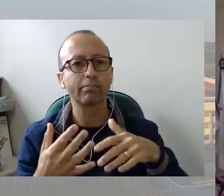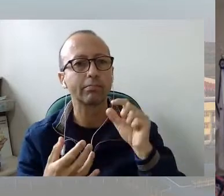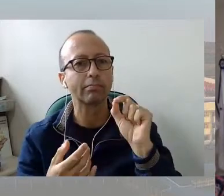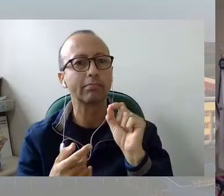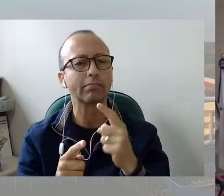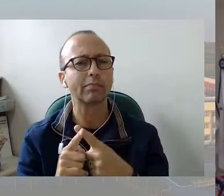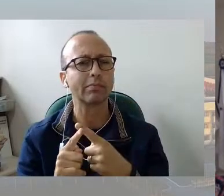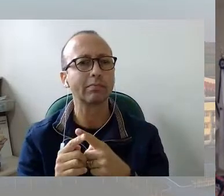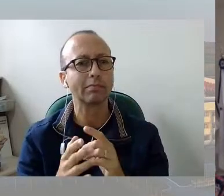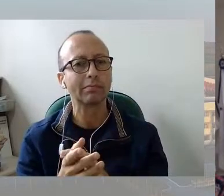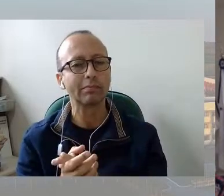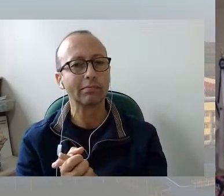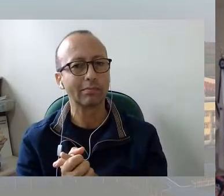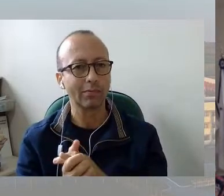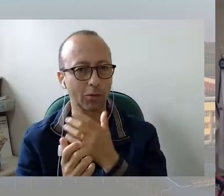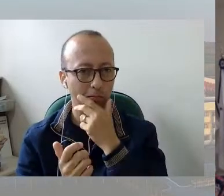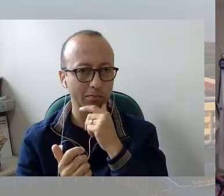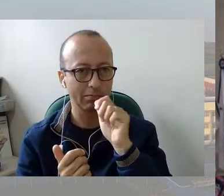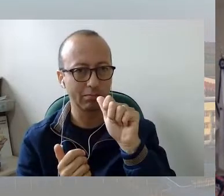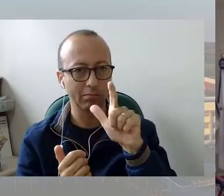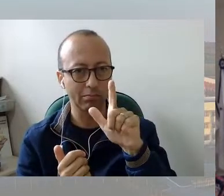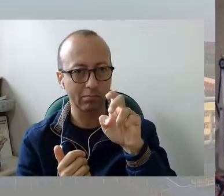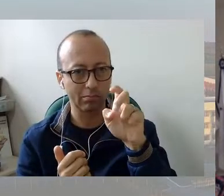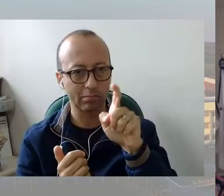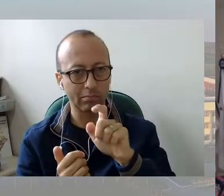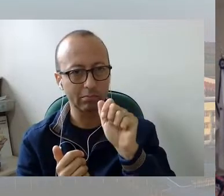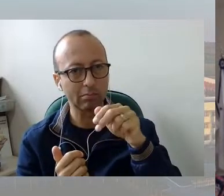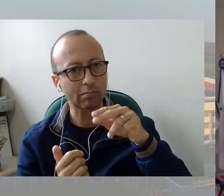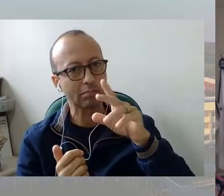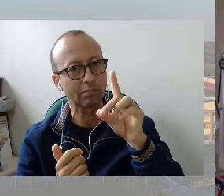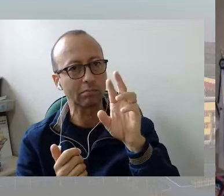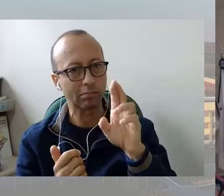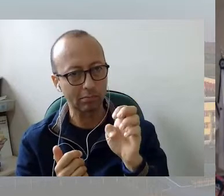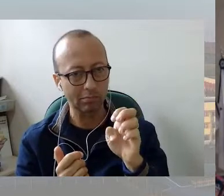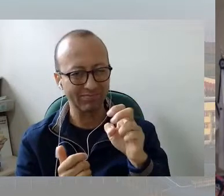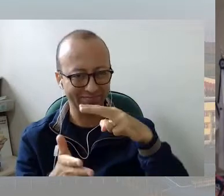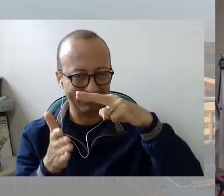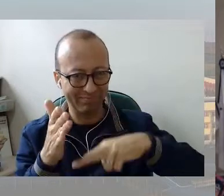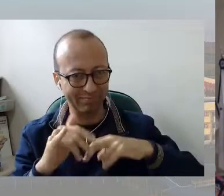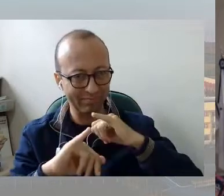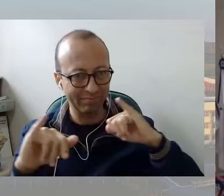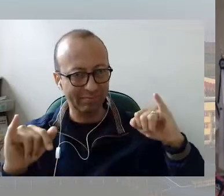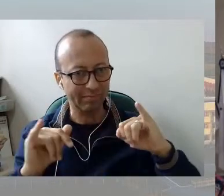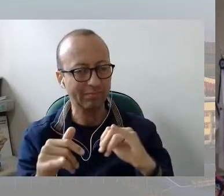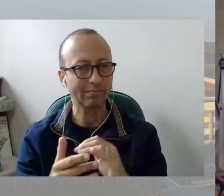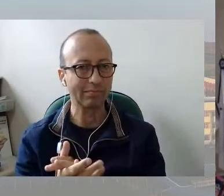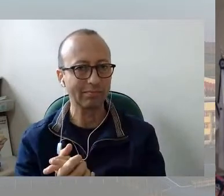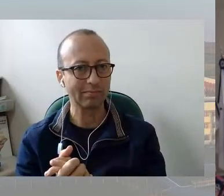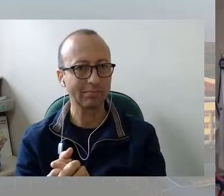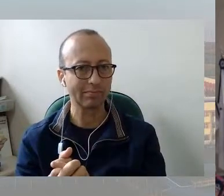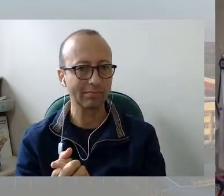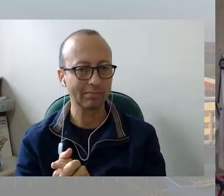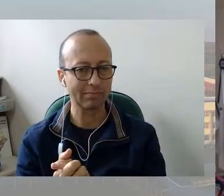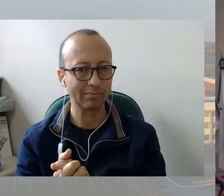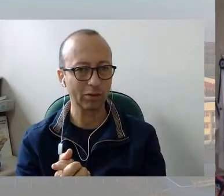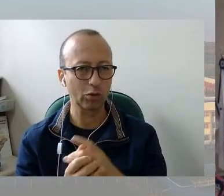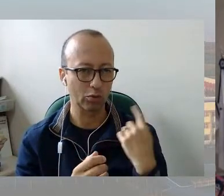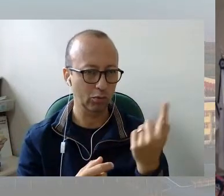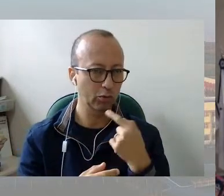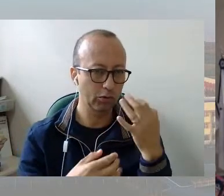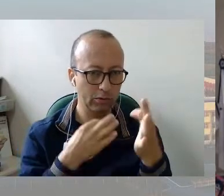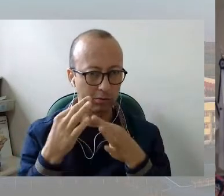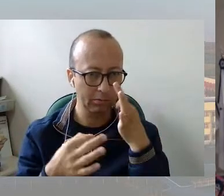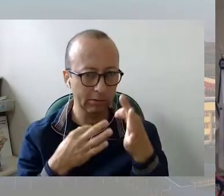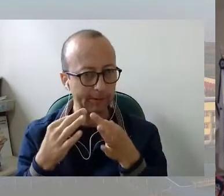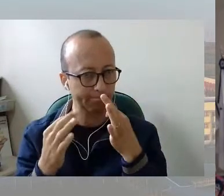professor Alexandre tenha lido o documento, e o que nós pensamos sobre o evento está